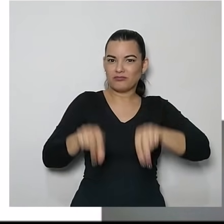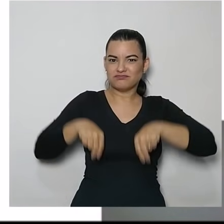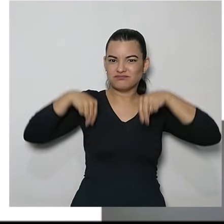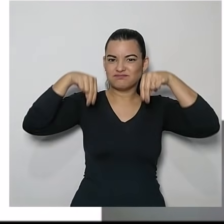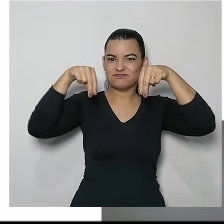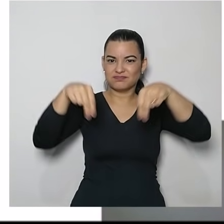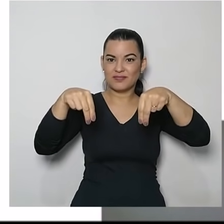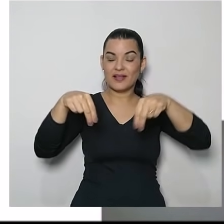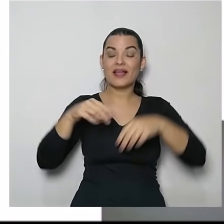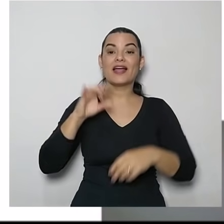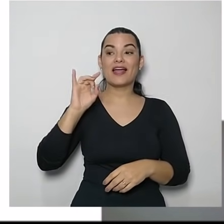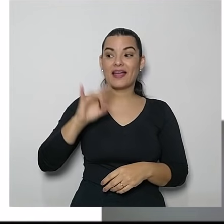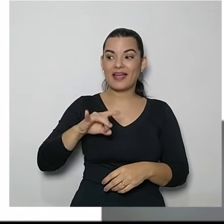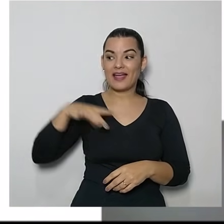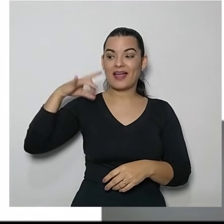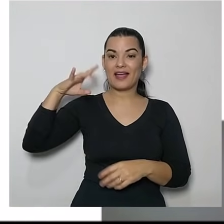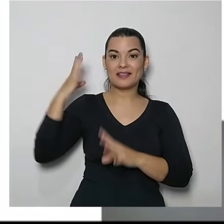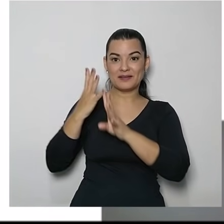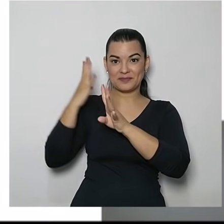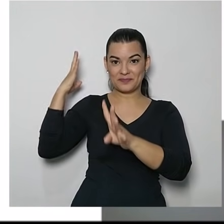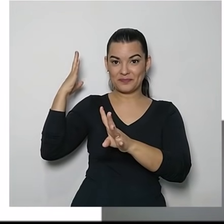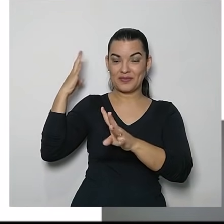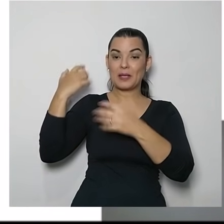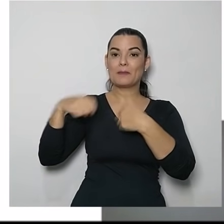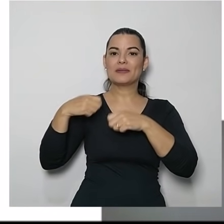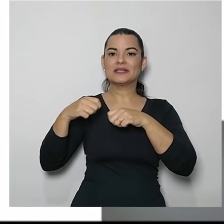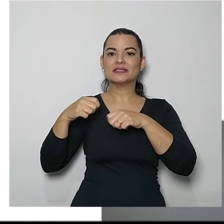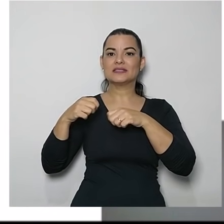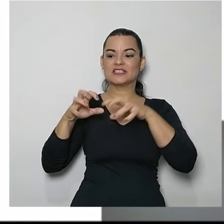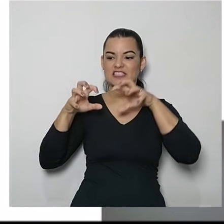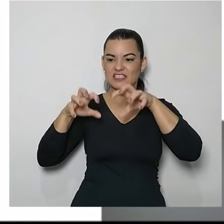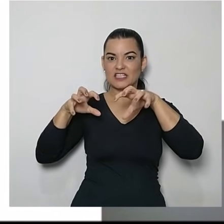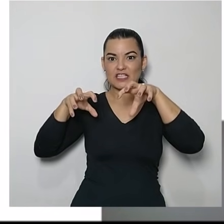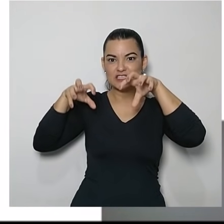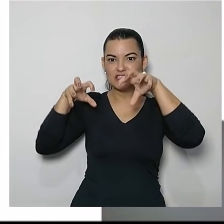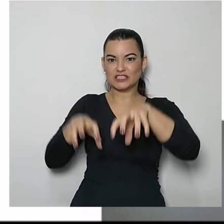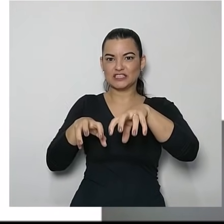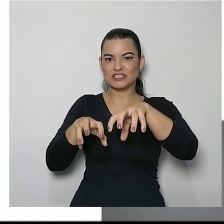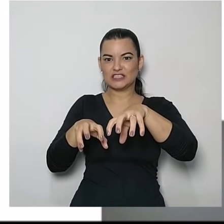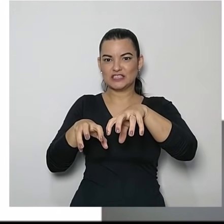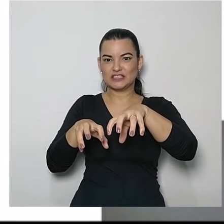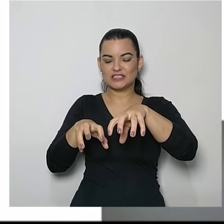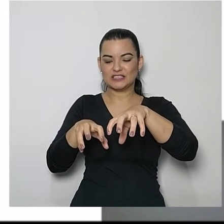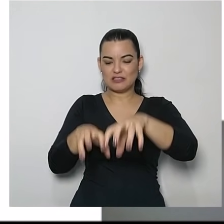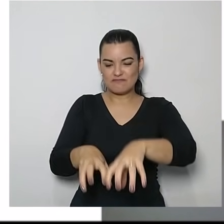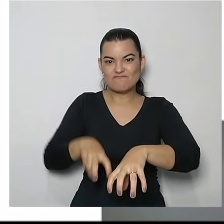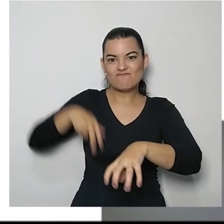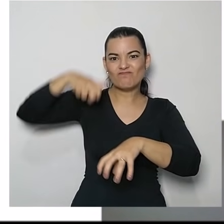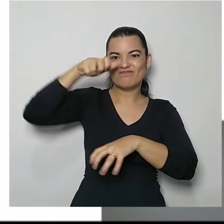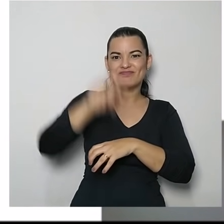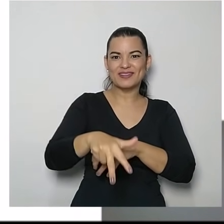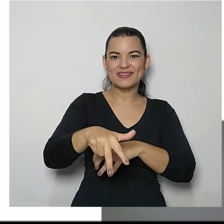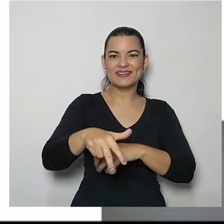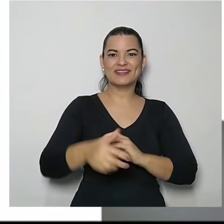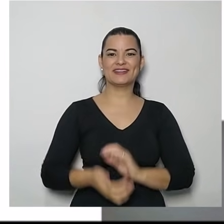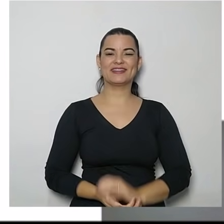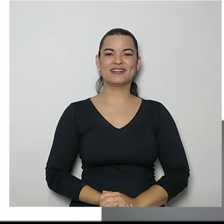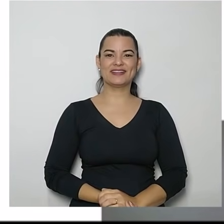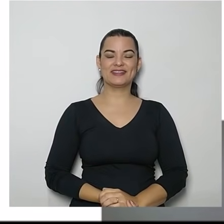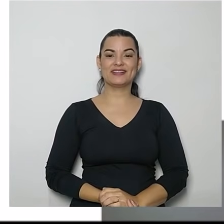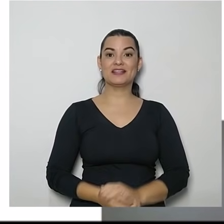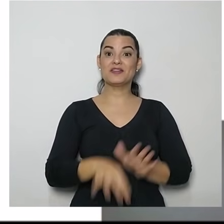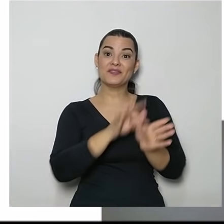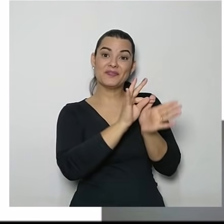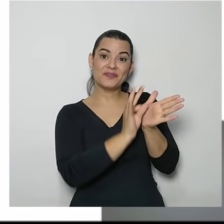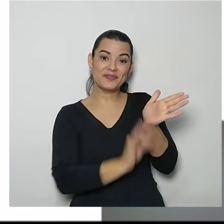irá apoiar as mãos nas costas da sela como se fossem unhas de gavião e saltar.